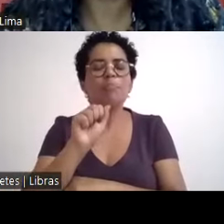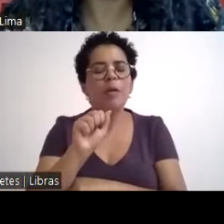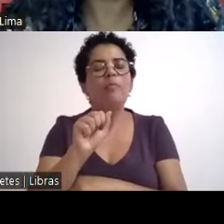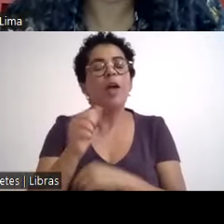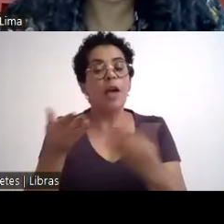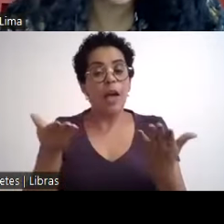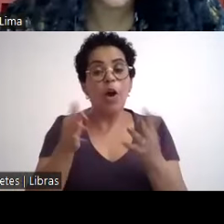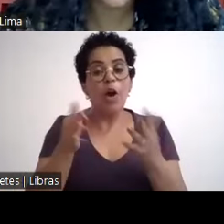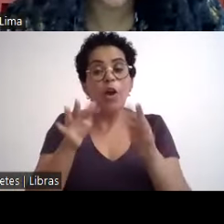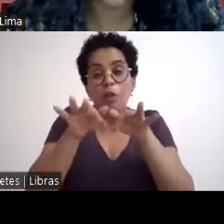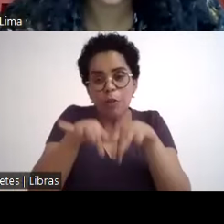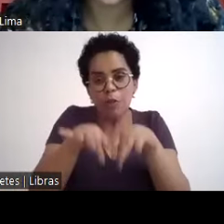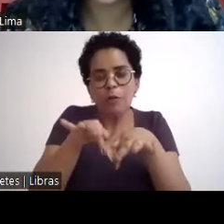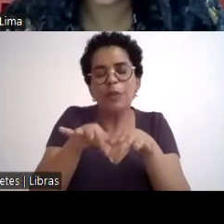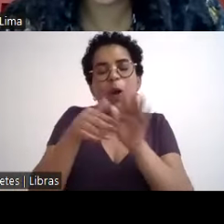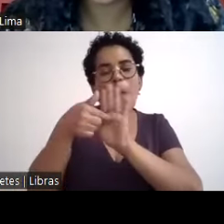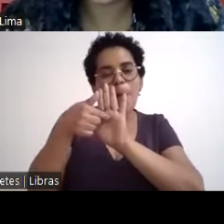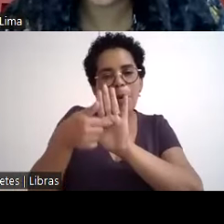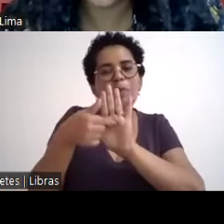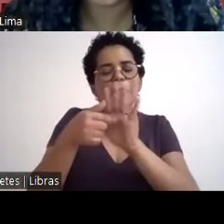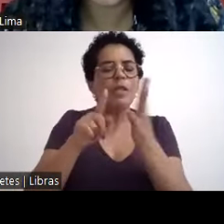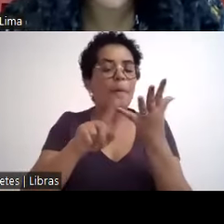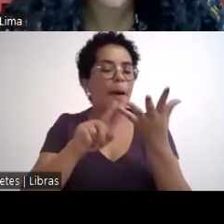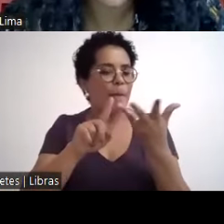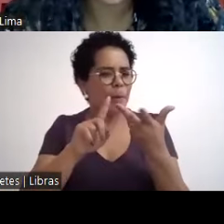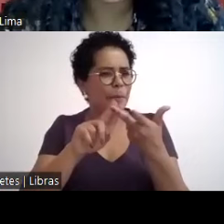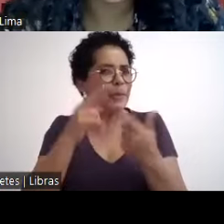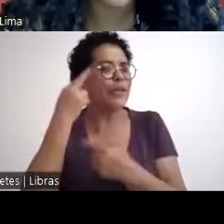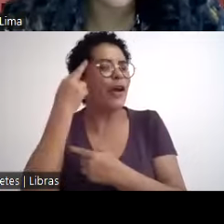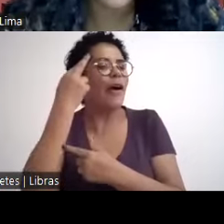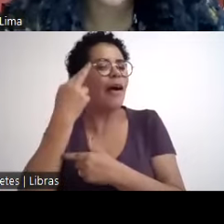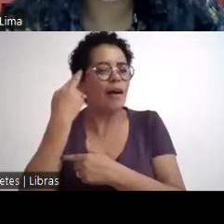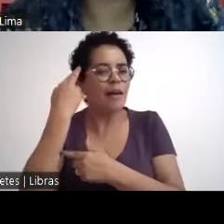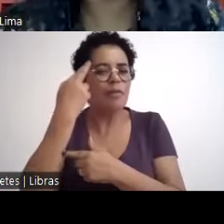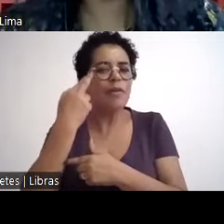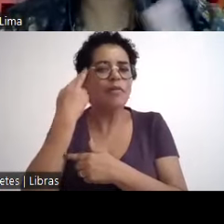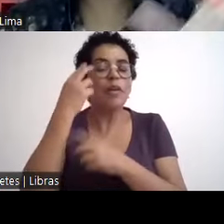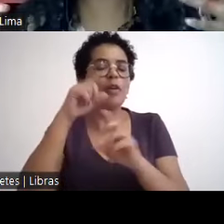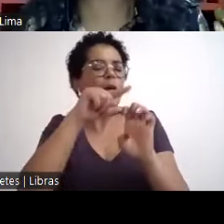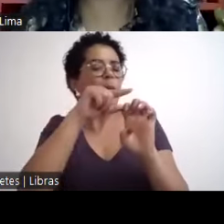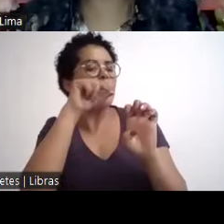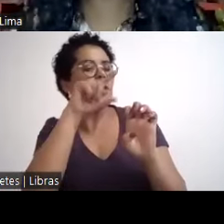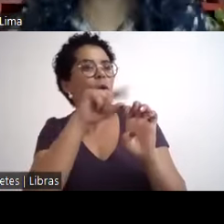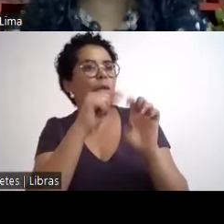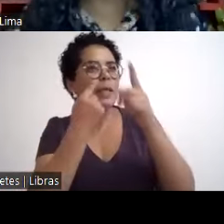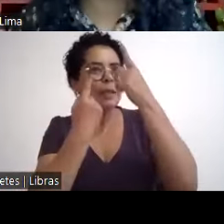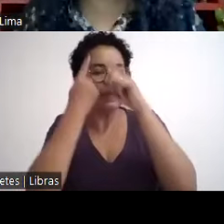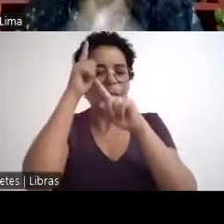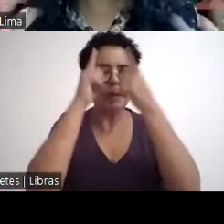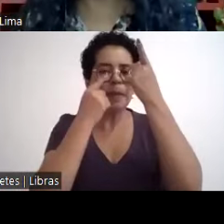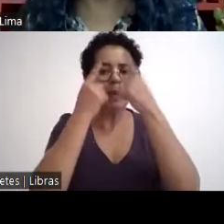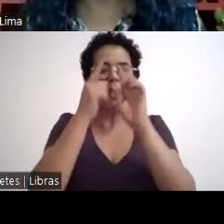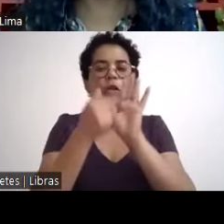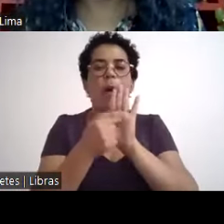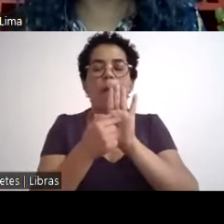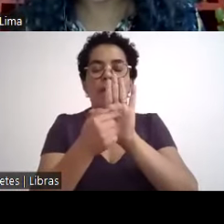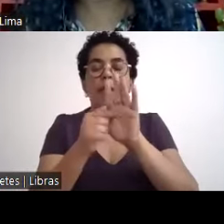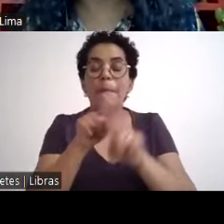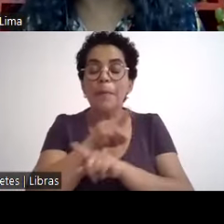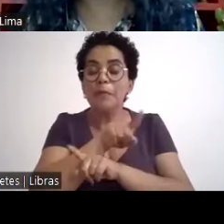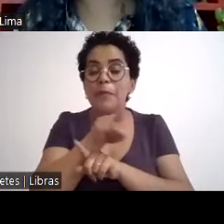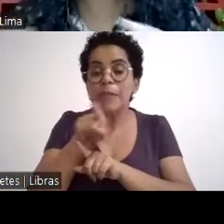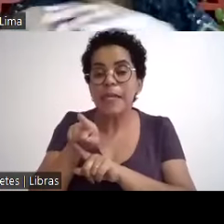final alguns pontos de reflexão, né? Quando a gente fala de empreendedorismo criativo, é óbvio que eu trouxe um case mais para ilustrar, e